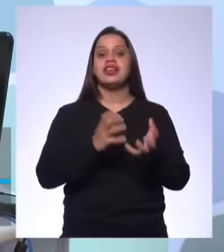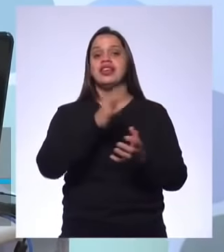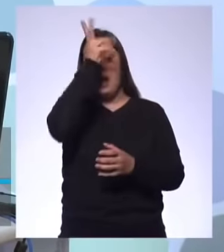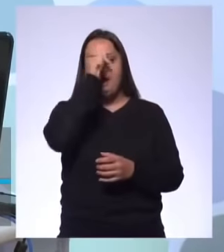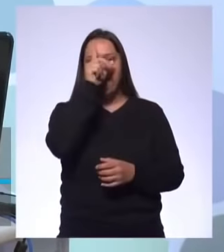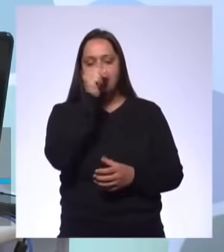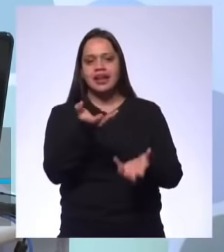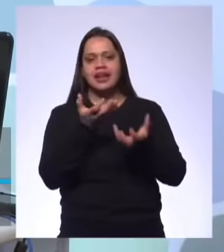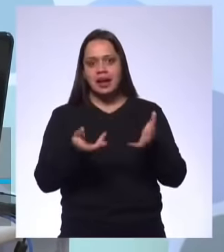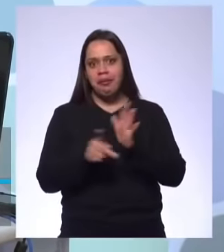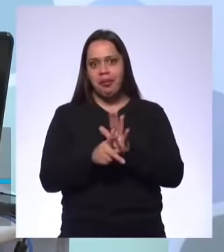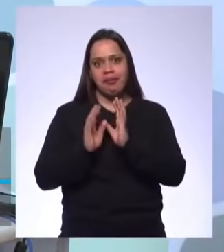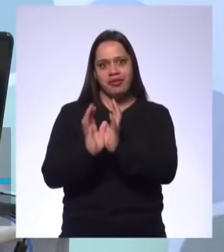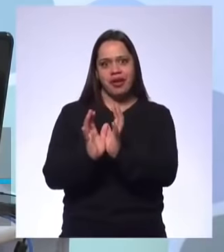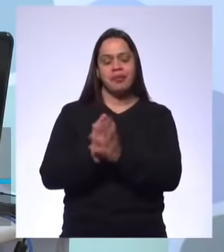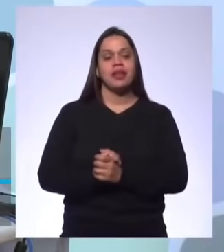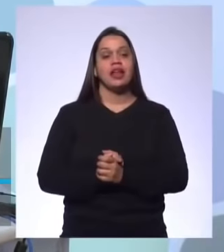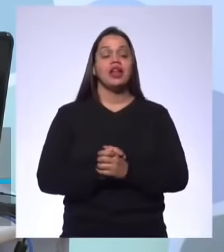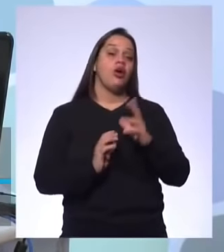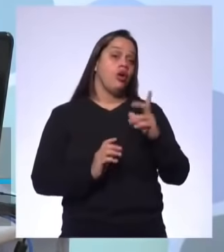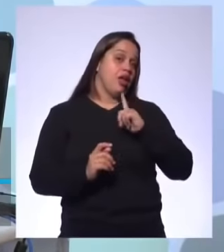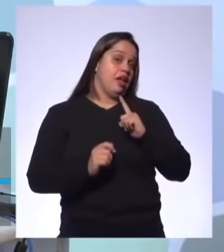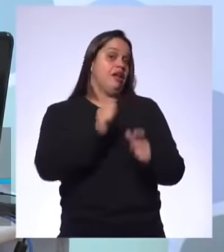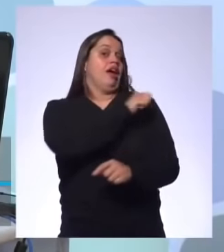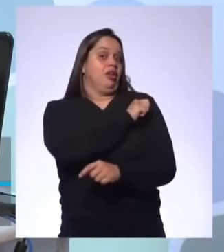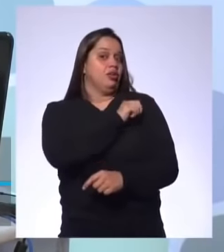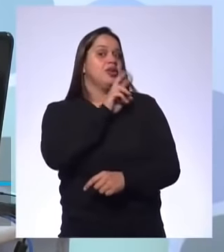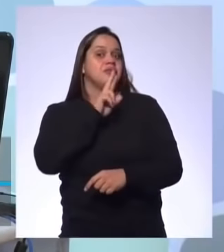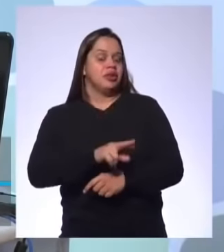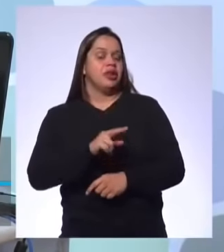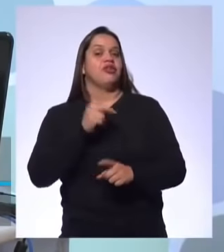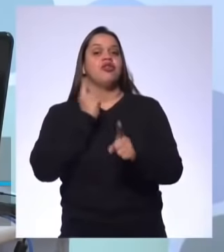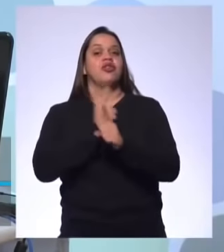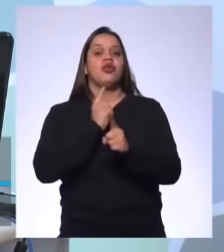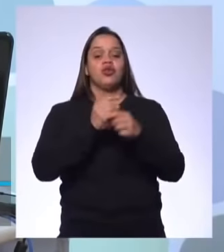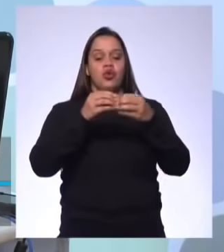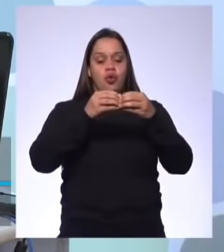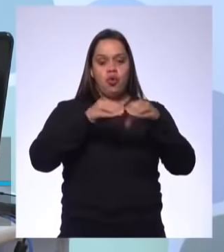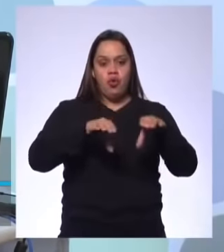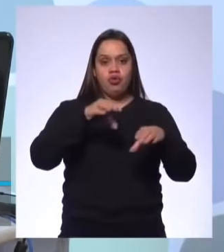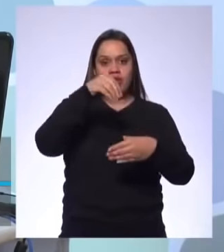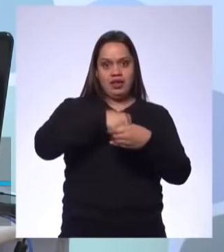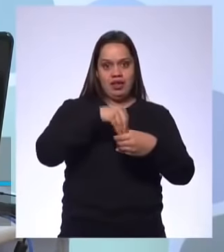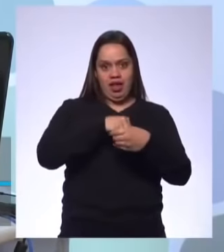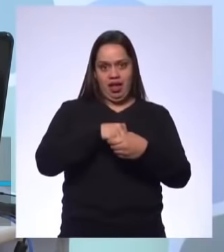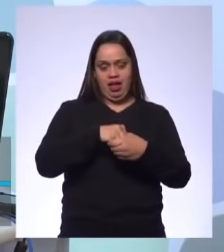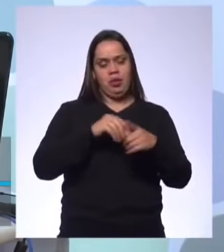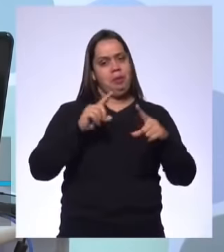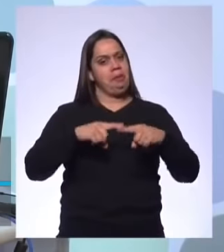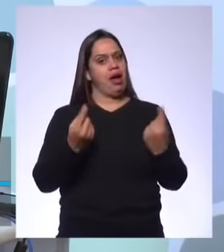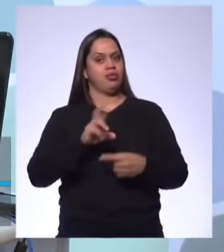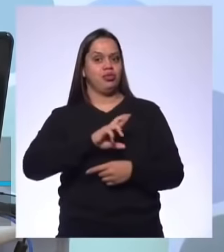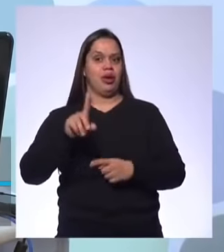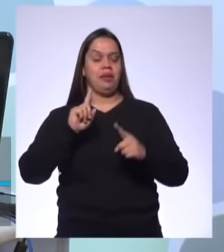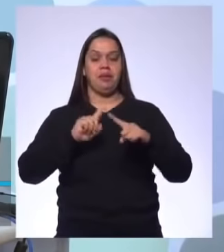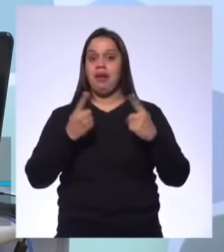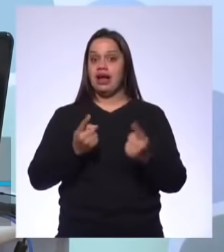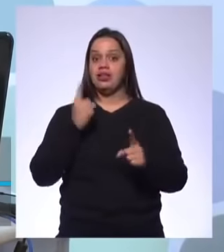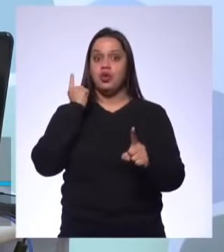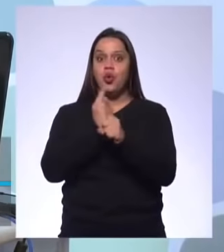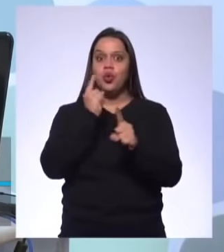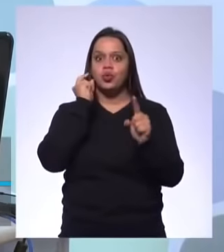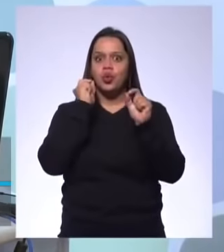Os meninos falaram do ovo, né? Que tinha achado o anel dentro do ovo. Não foi bem assim. Mas achou-se